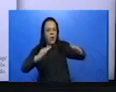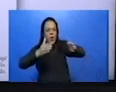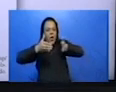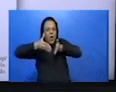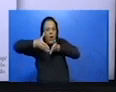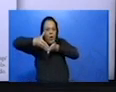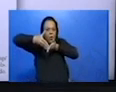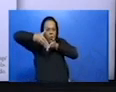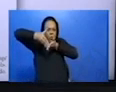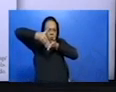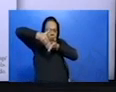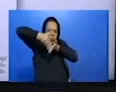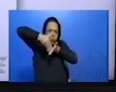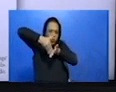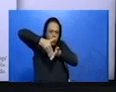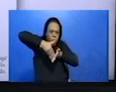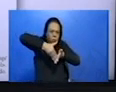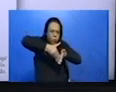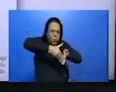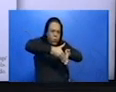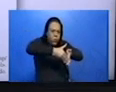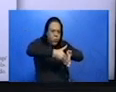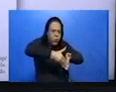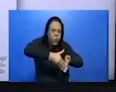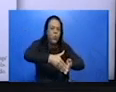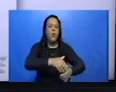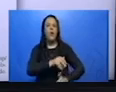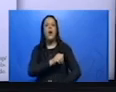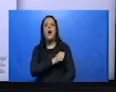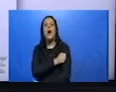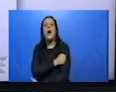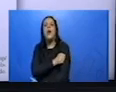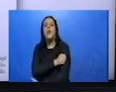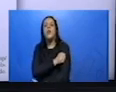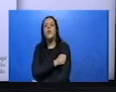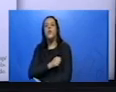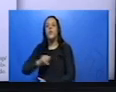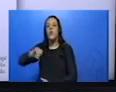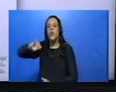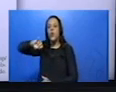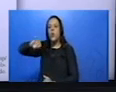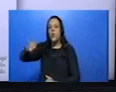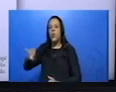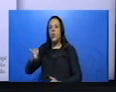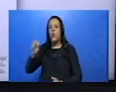escolheu. O aluno é o João Vitor